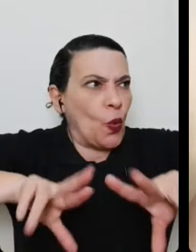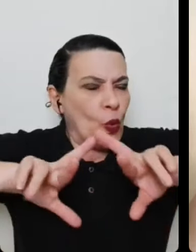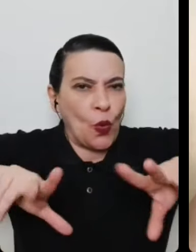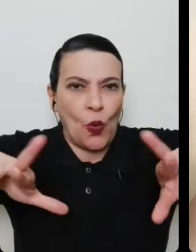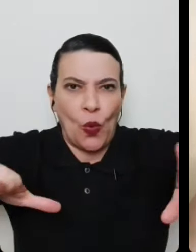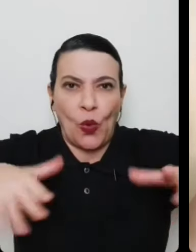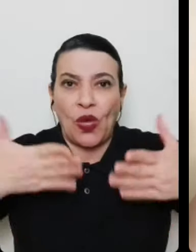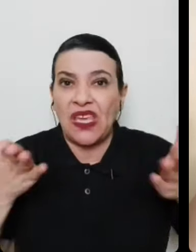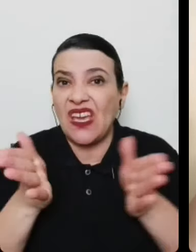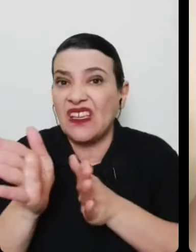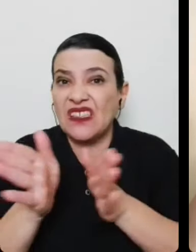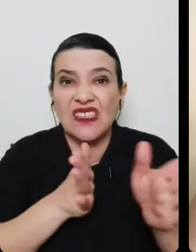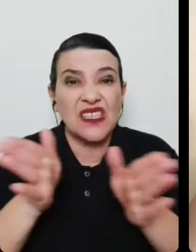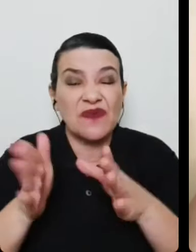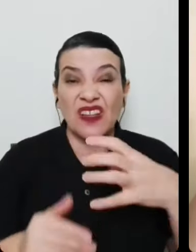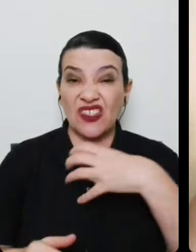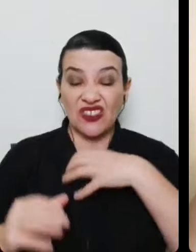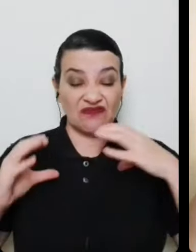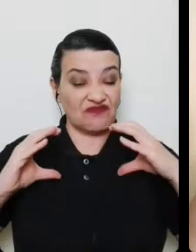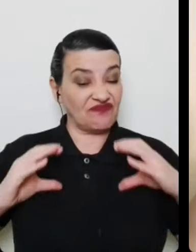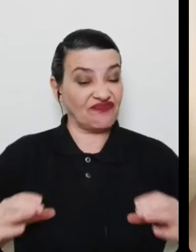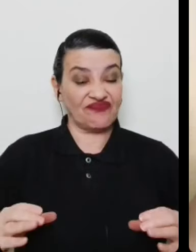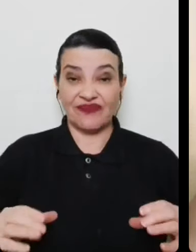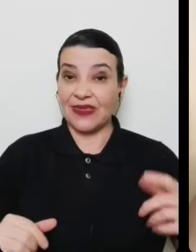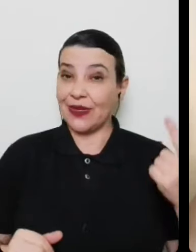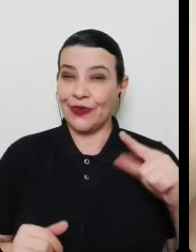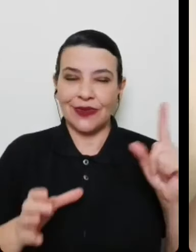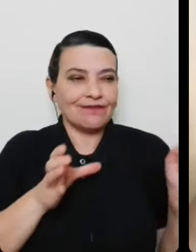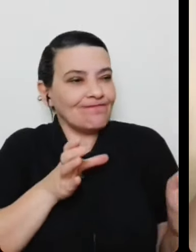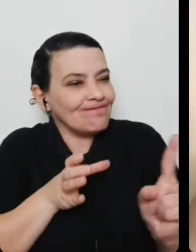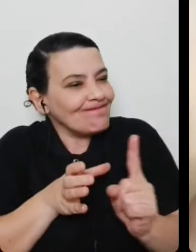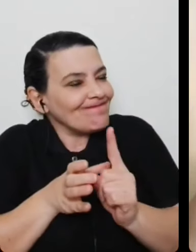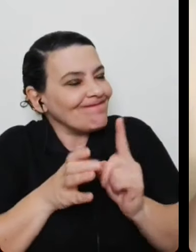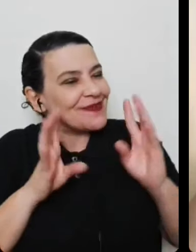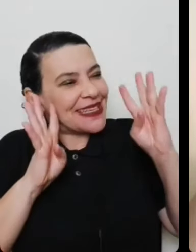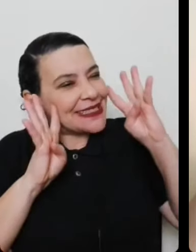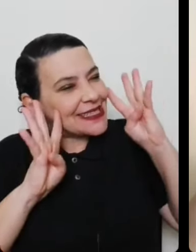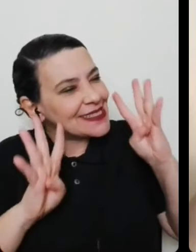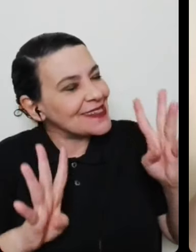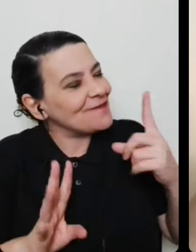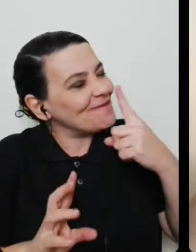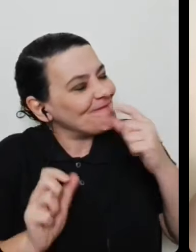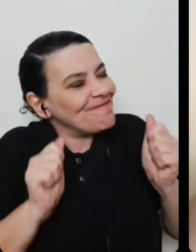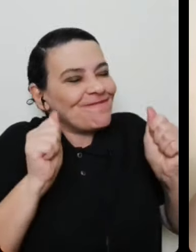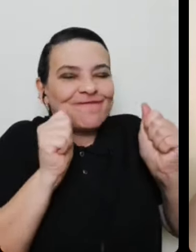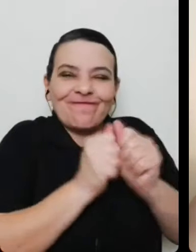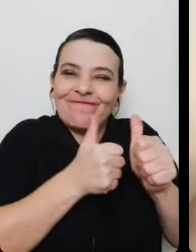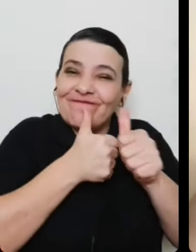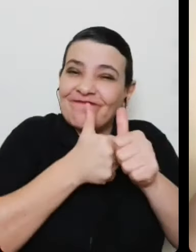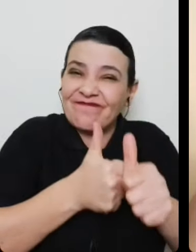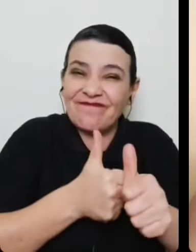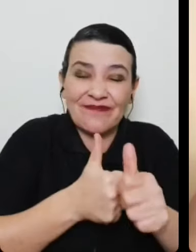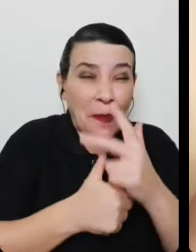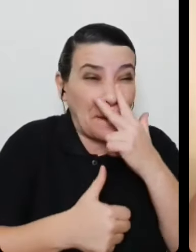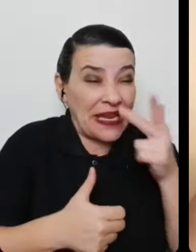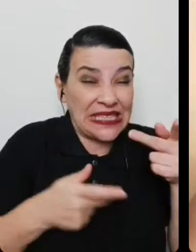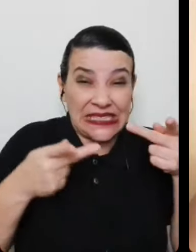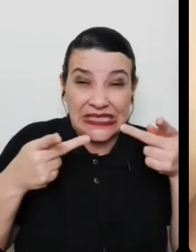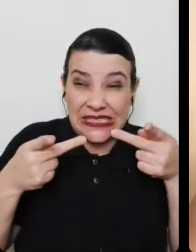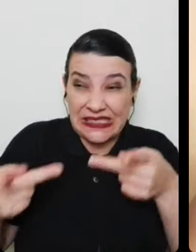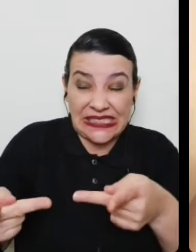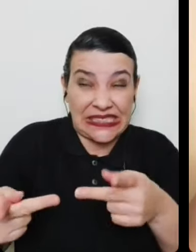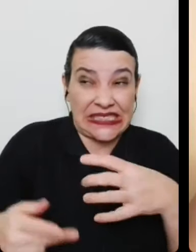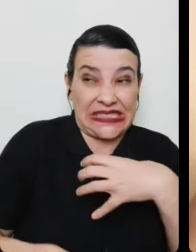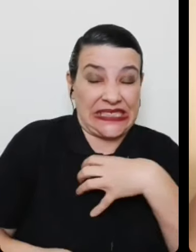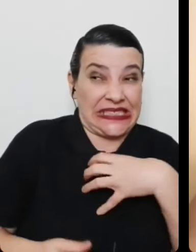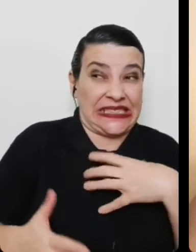e acessibilidade atitudinal, você não ter um acolhimento, você não se sentir à vontade, porque as pessoas